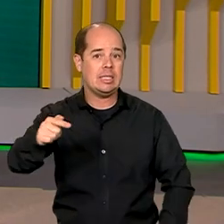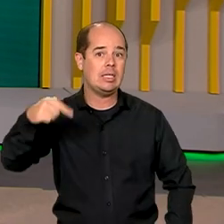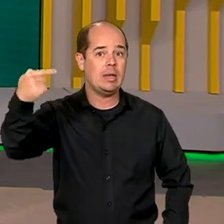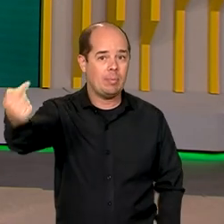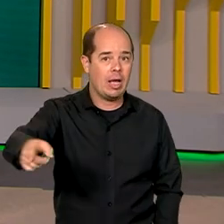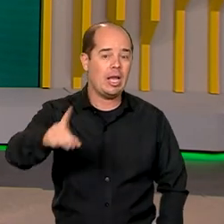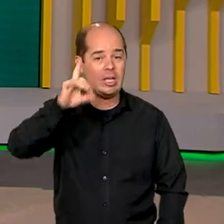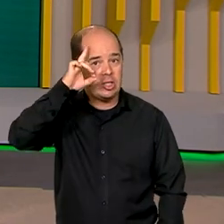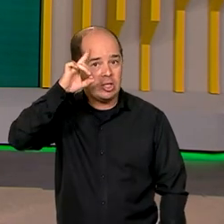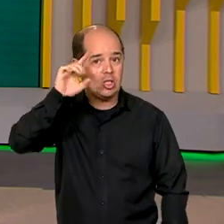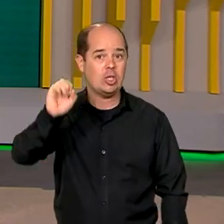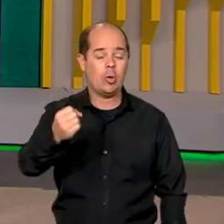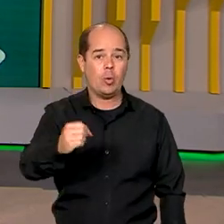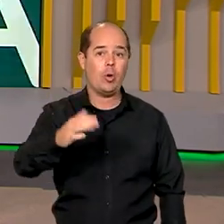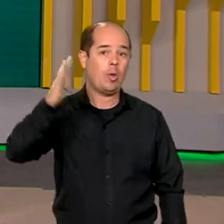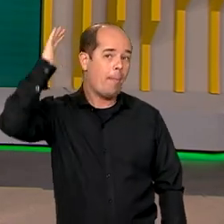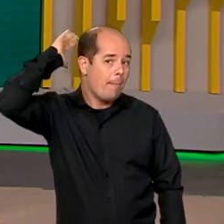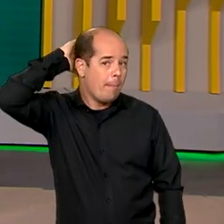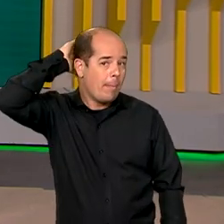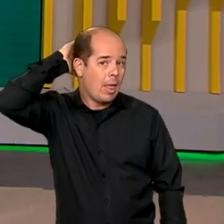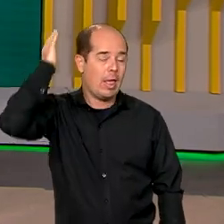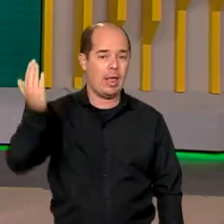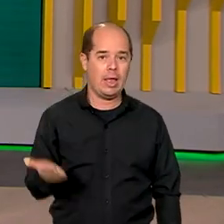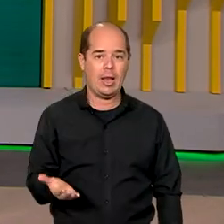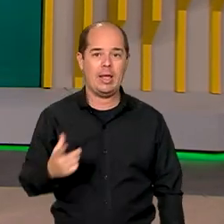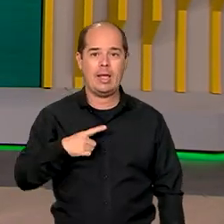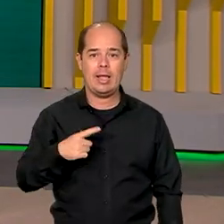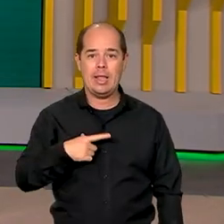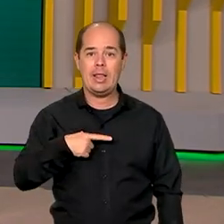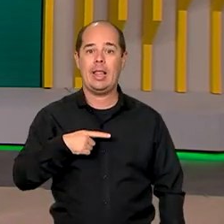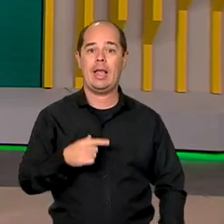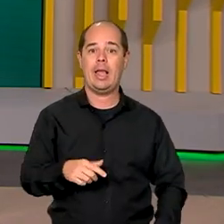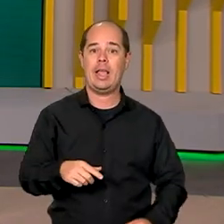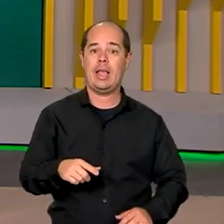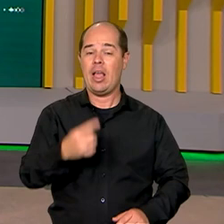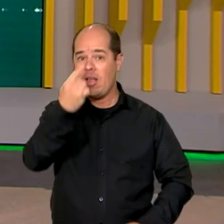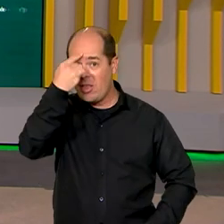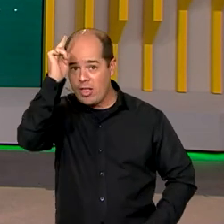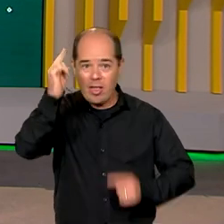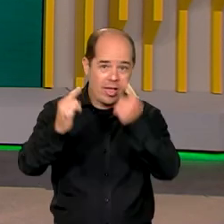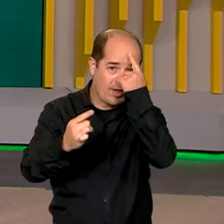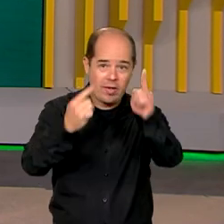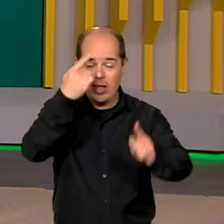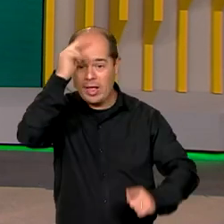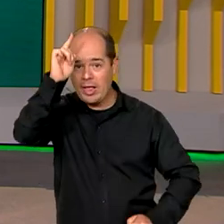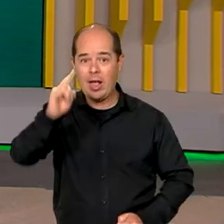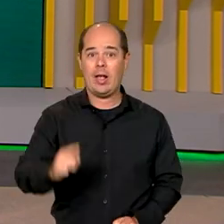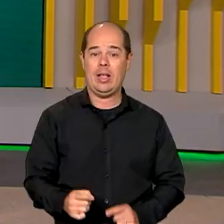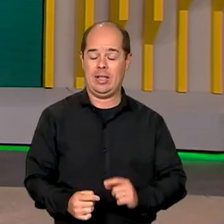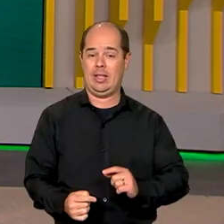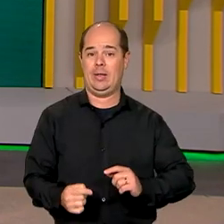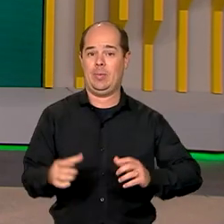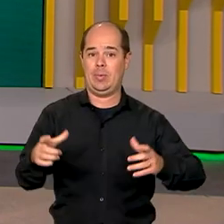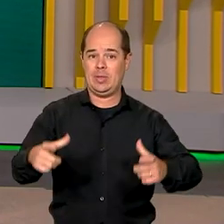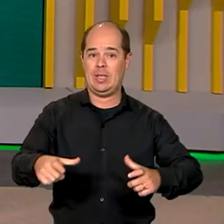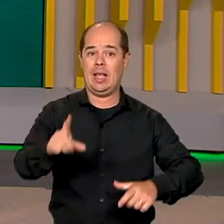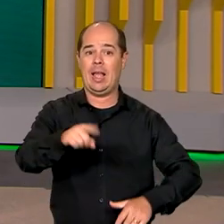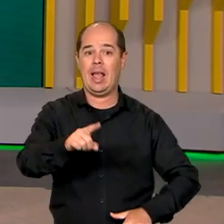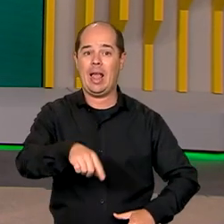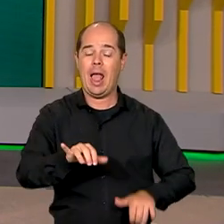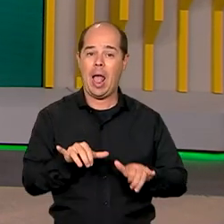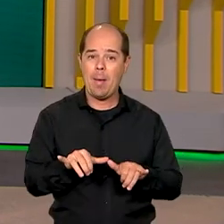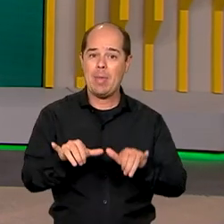Pará, vai acontecer o maior mercado público de indústria criativa do país. É a terceira edição do Mercado das